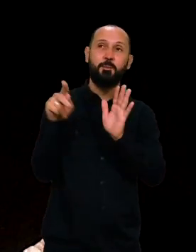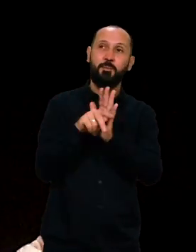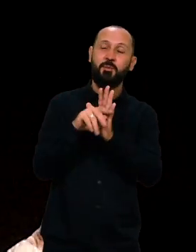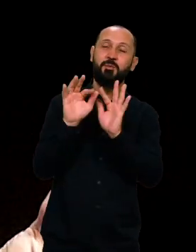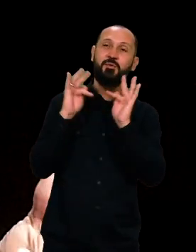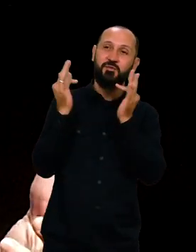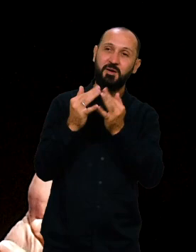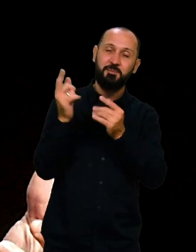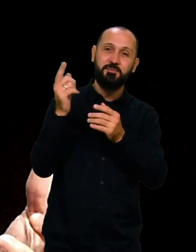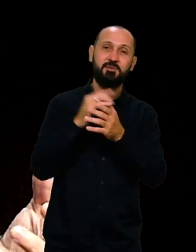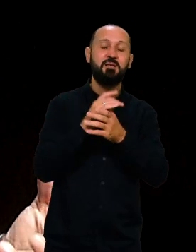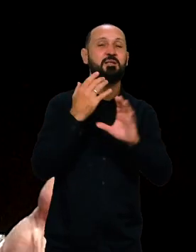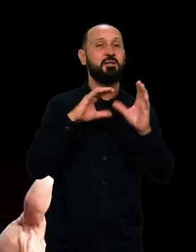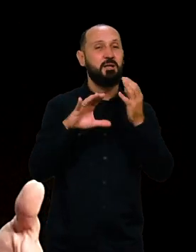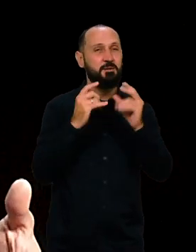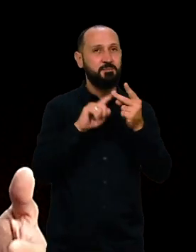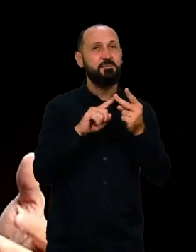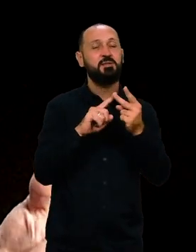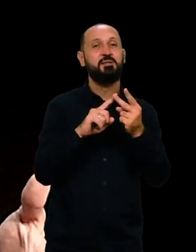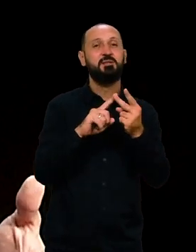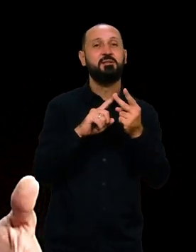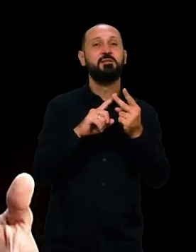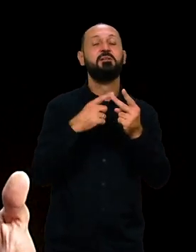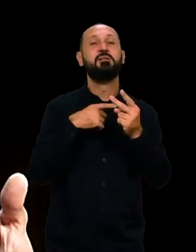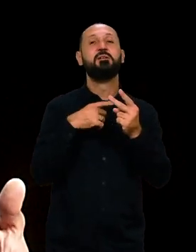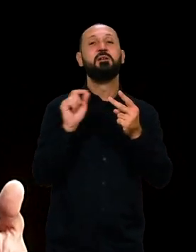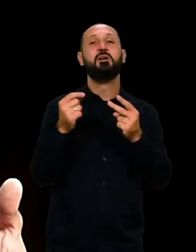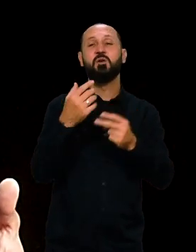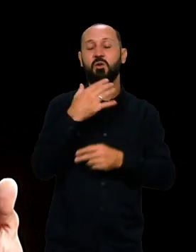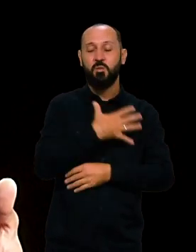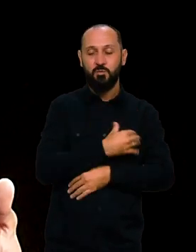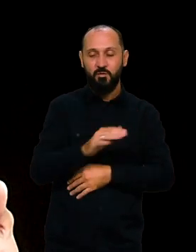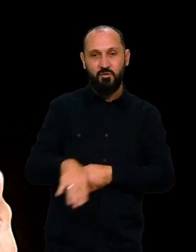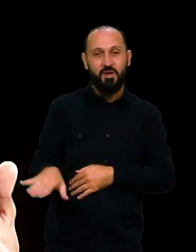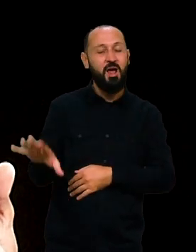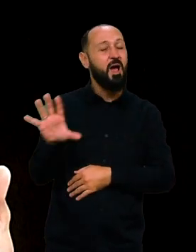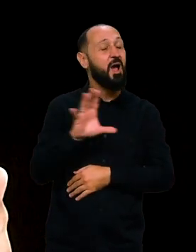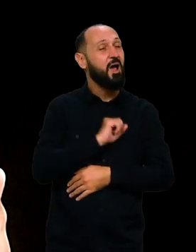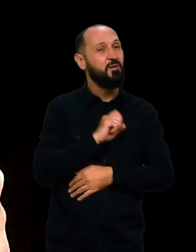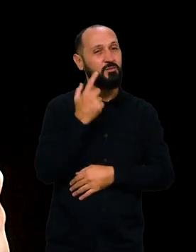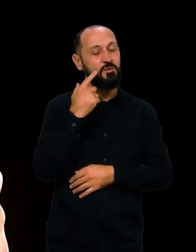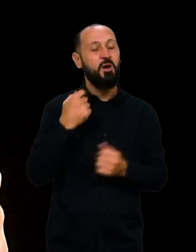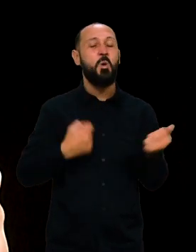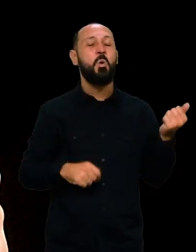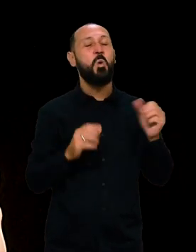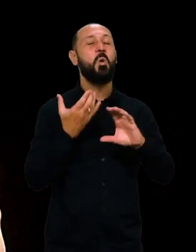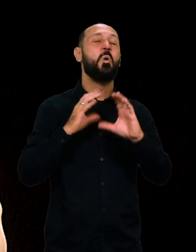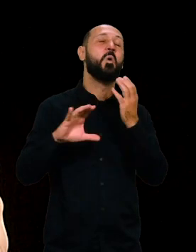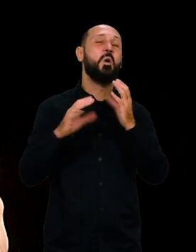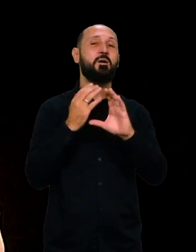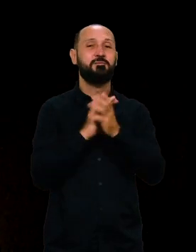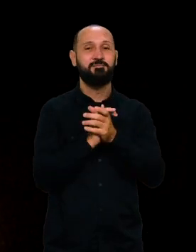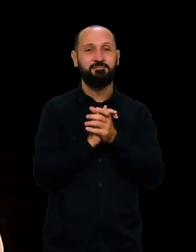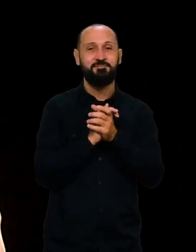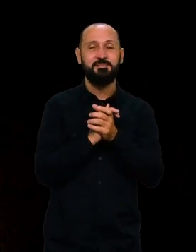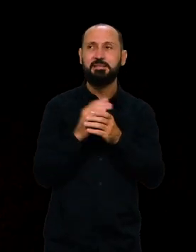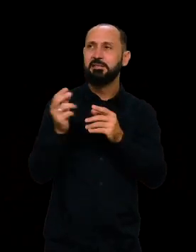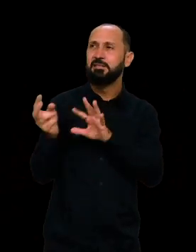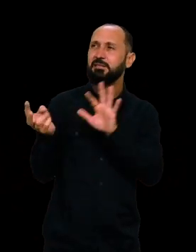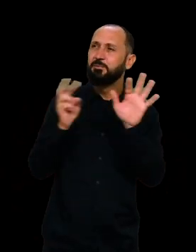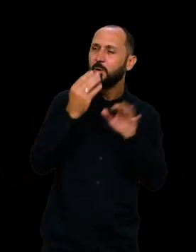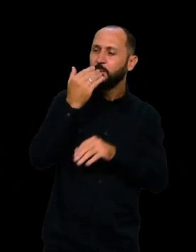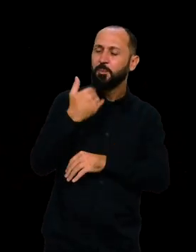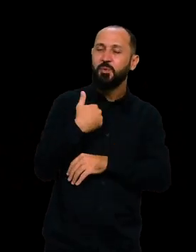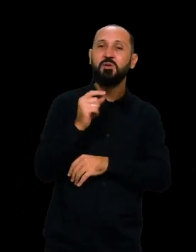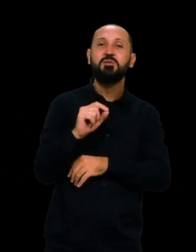trago dela. A veia da música, a veia da arte, que é a veia que meu guri também tem. Meu menino tem também de tocar música. E